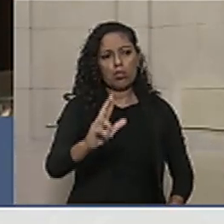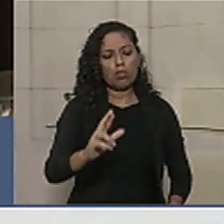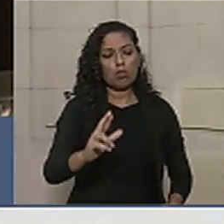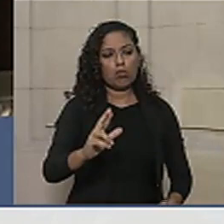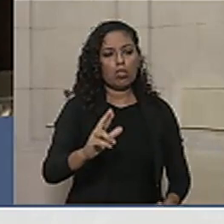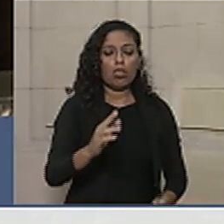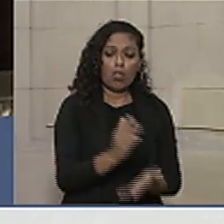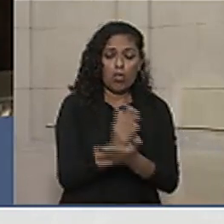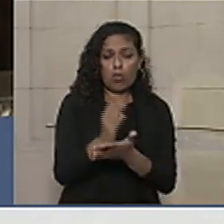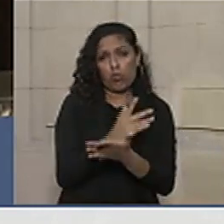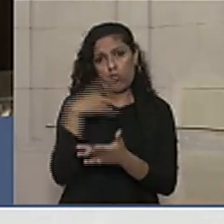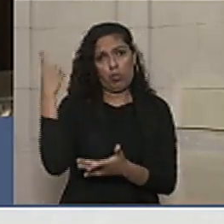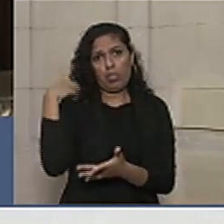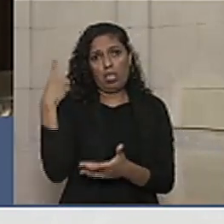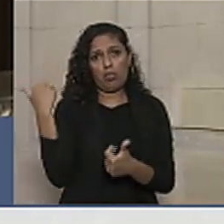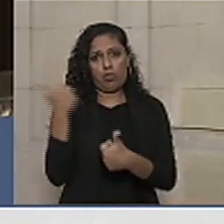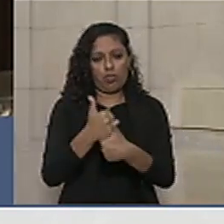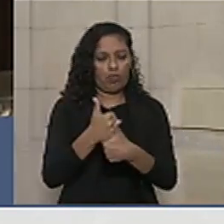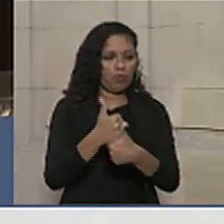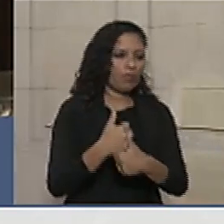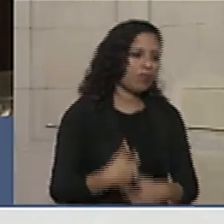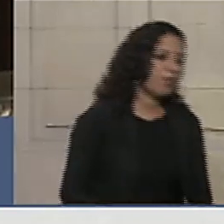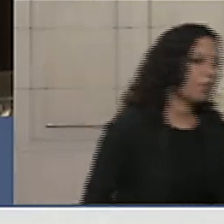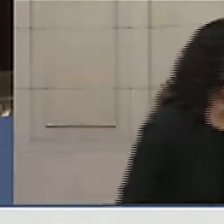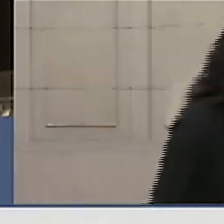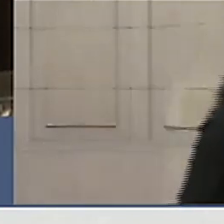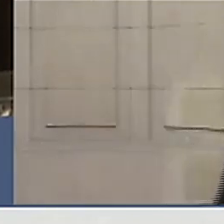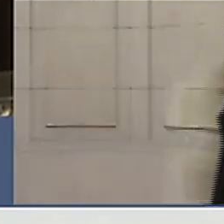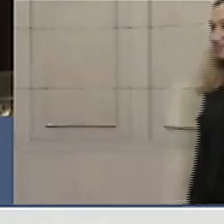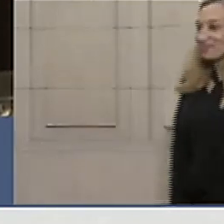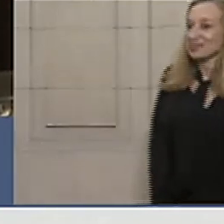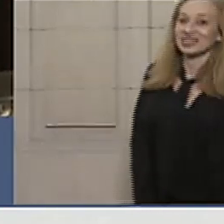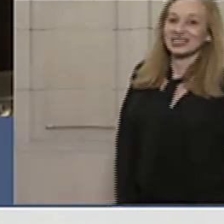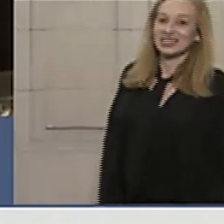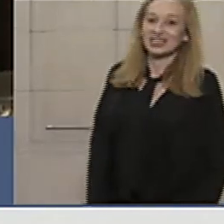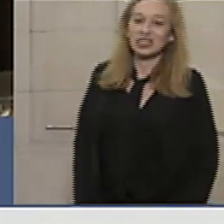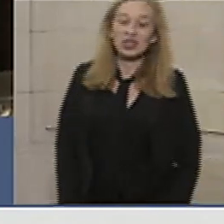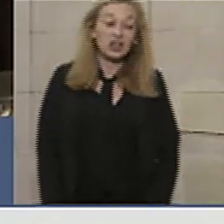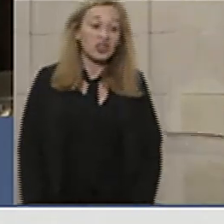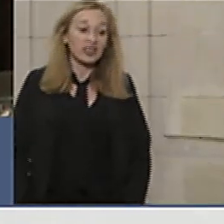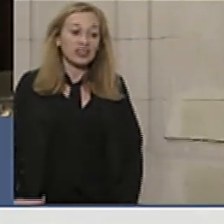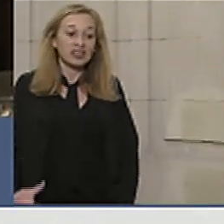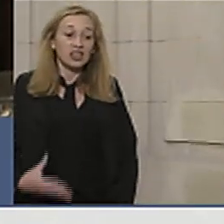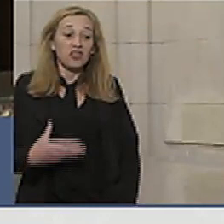que estavam lá, né? Mas exatamente por causa do falso debate.